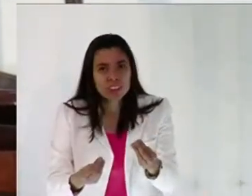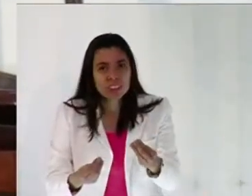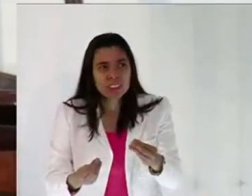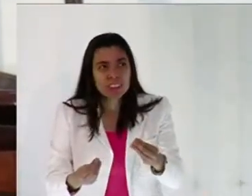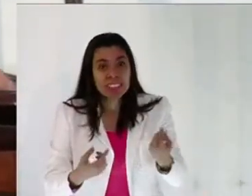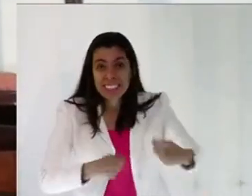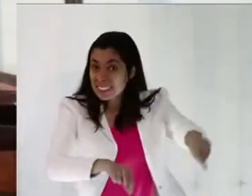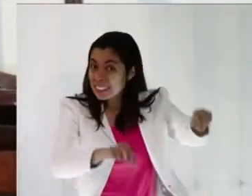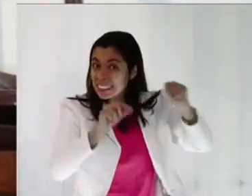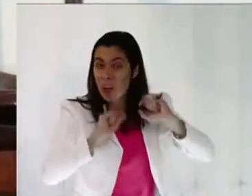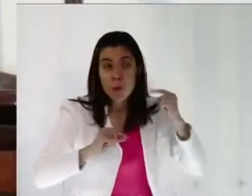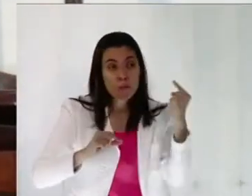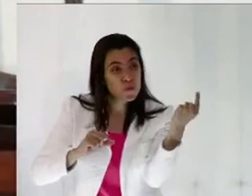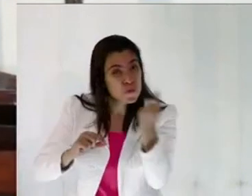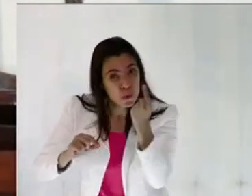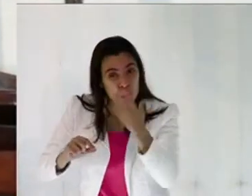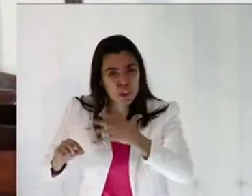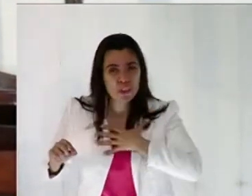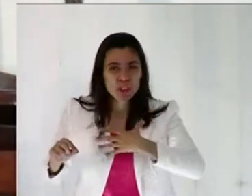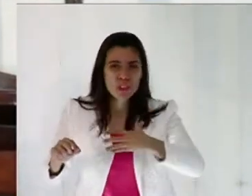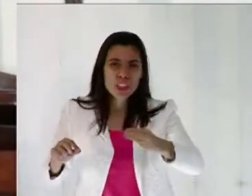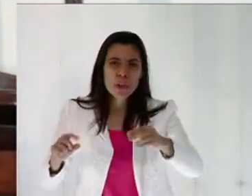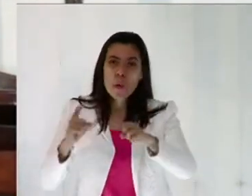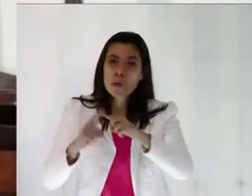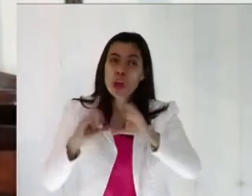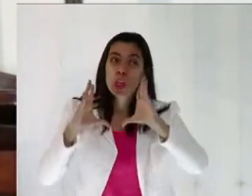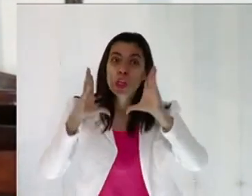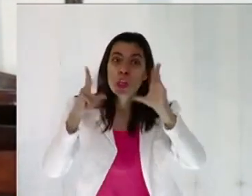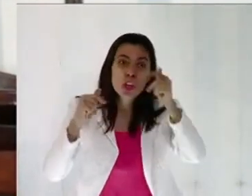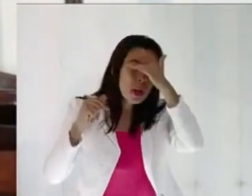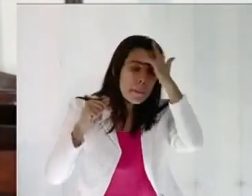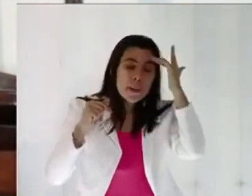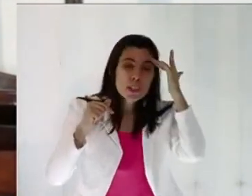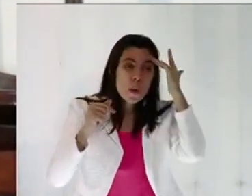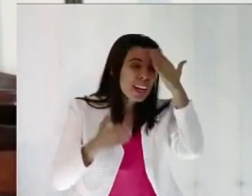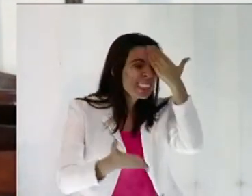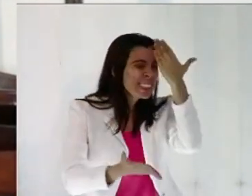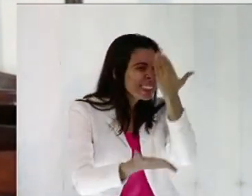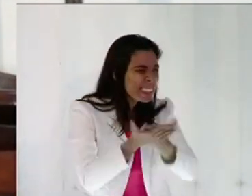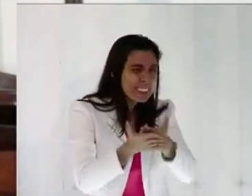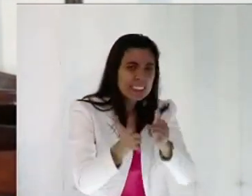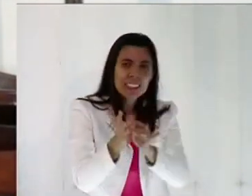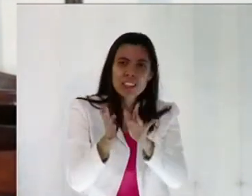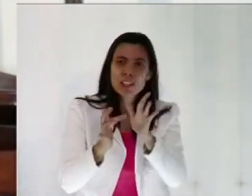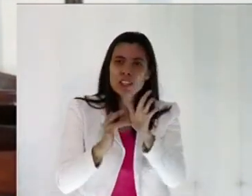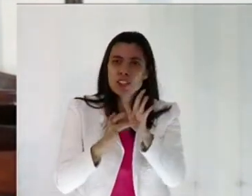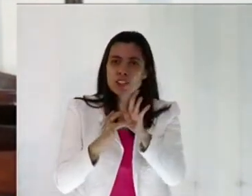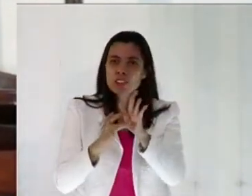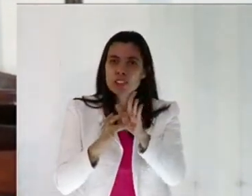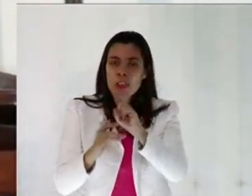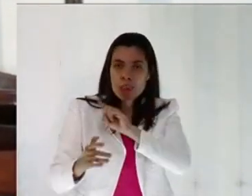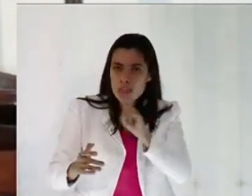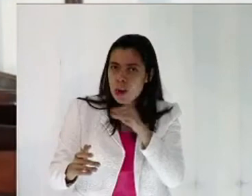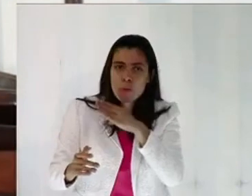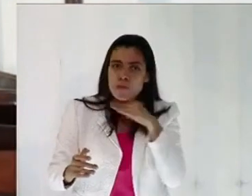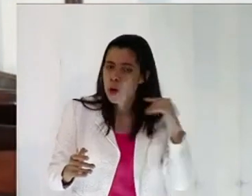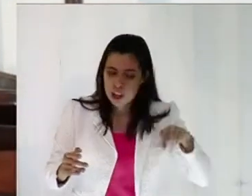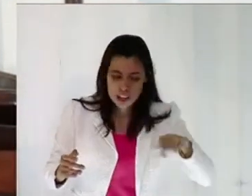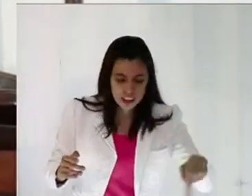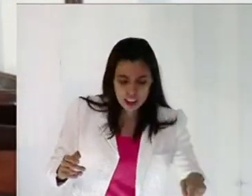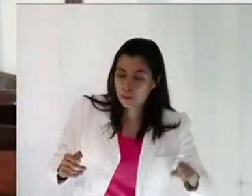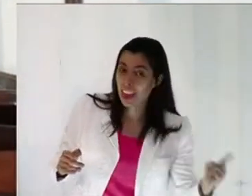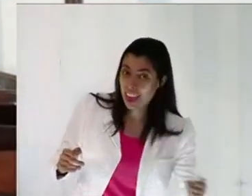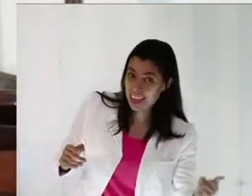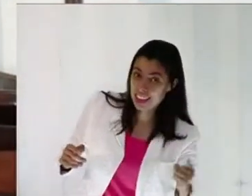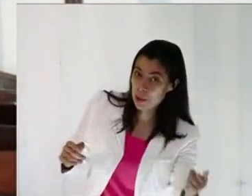unigênito, para que todo aquele que nele crê não pereça, mas tenha a vida eterna. Deus